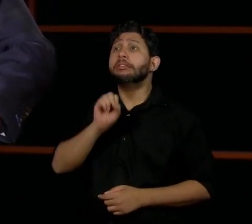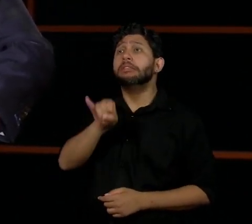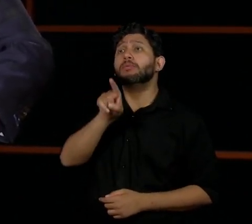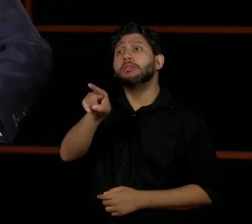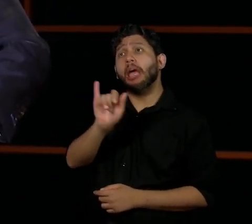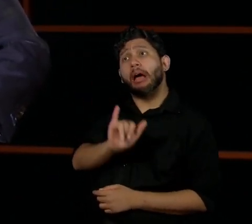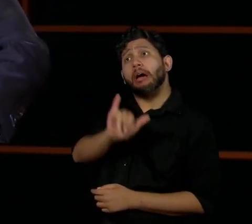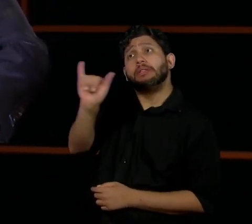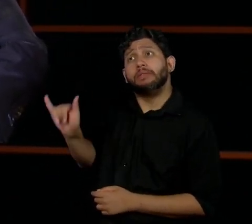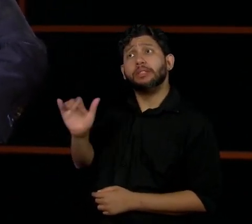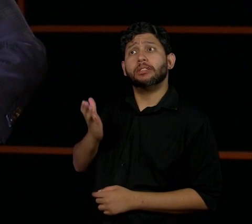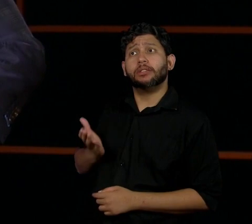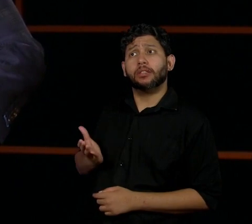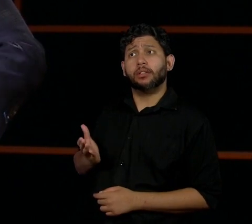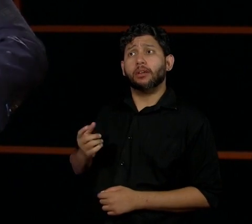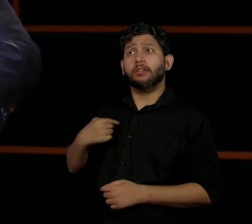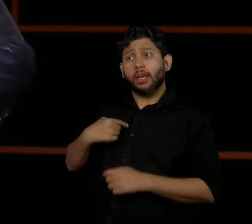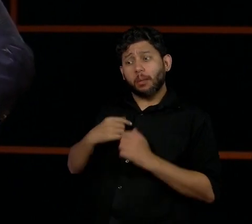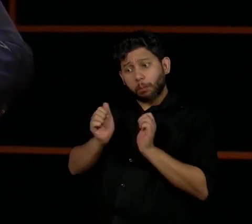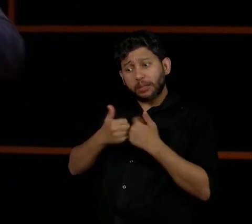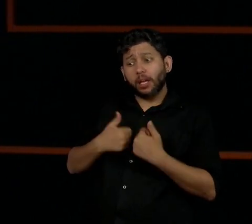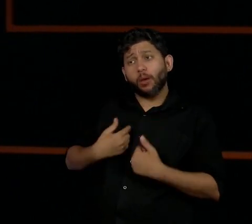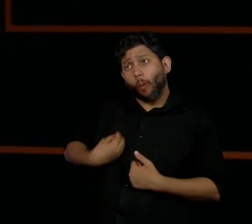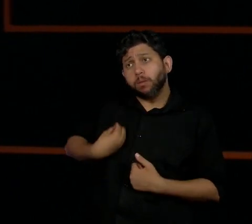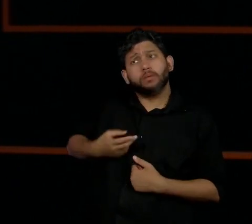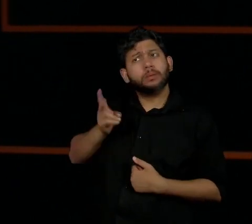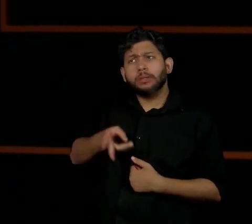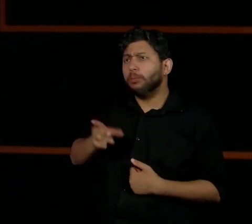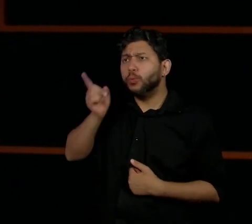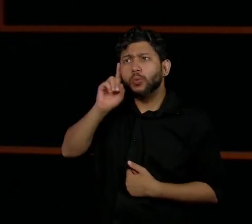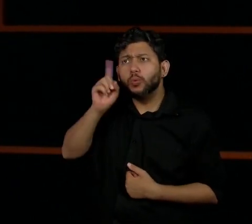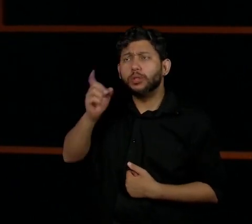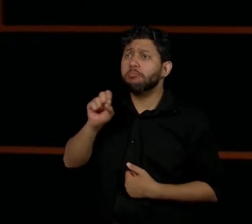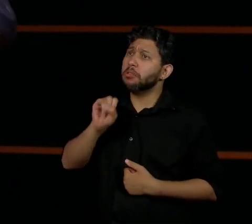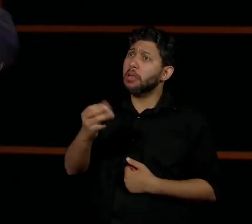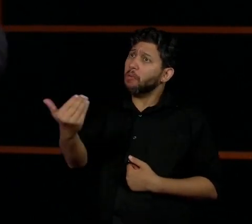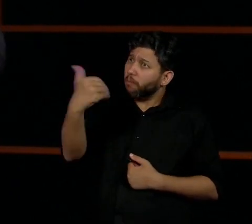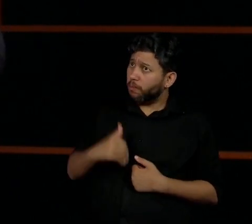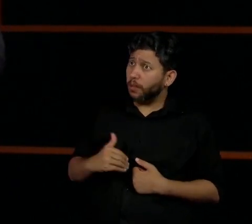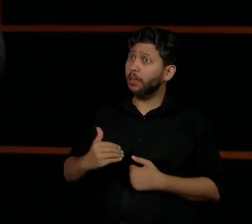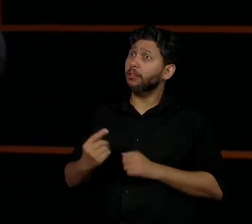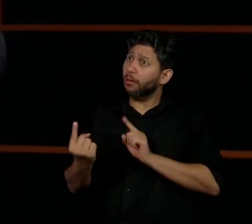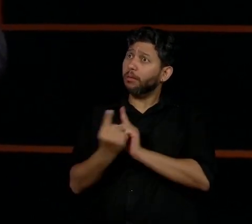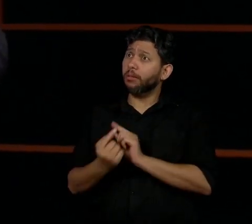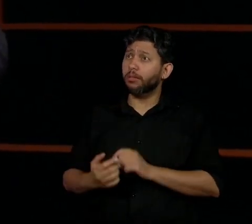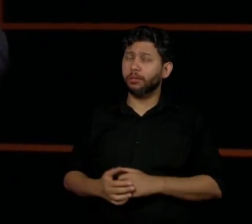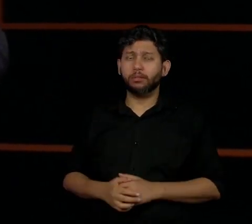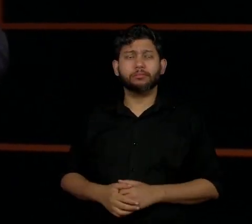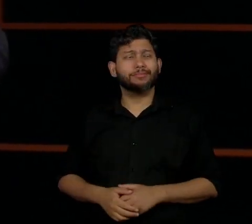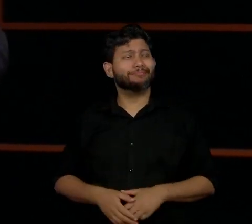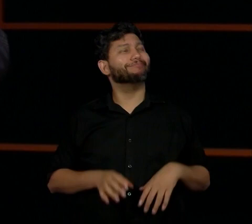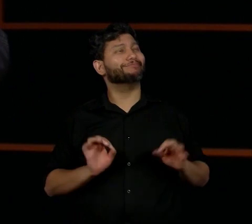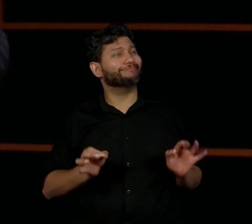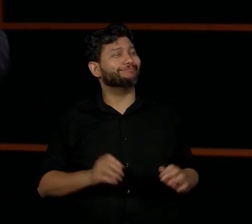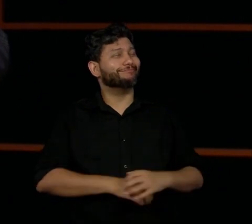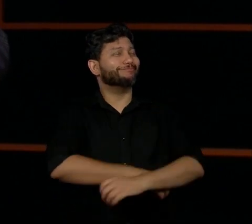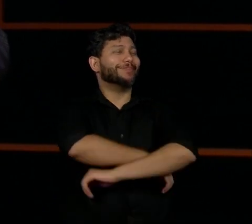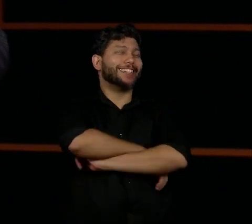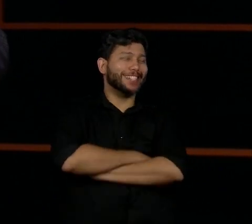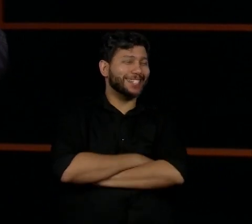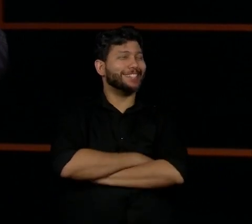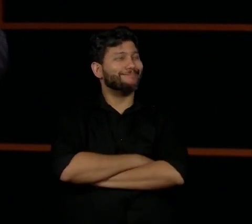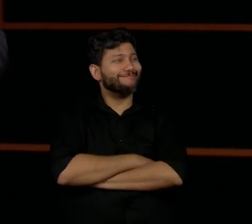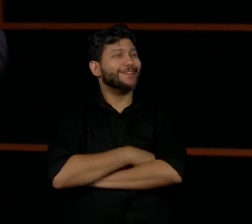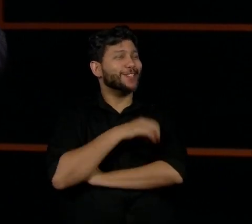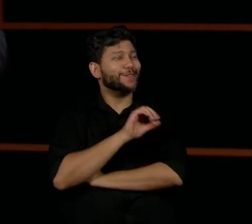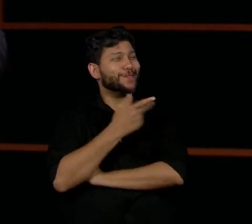redação, dizer que tem um garoto aqui na padaria do século XX, todo dia, para o Chico aparecer aí, Exato, com certeza eu vou falar com o